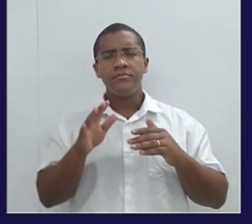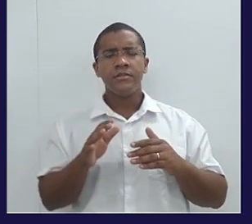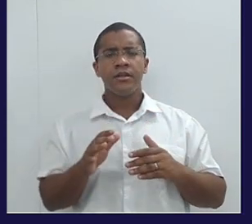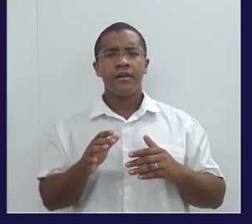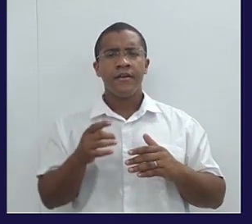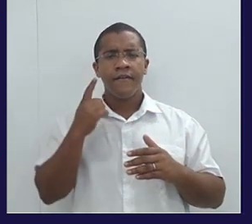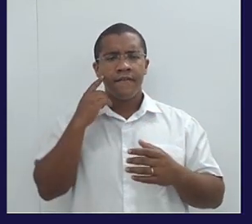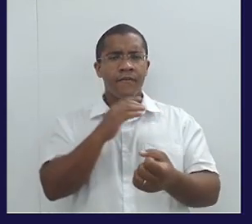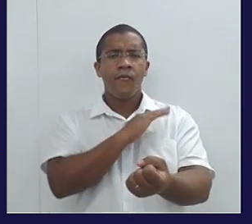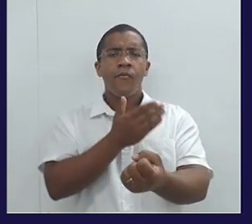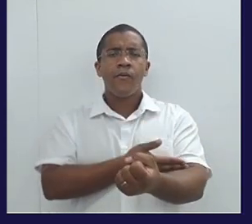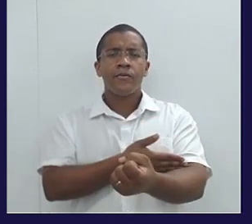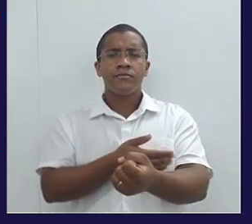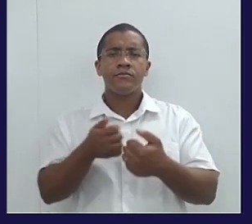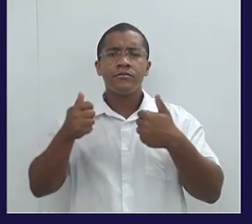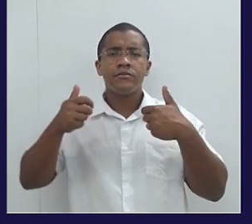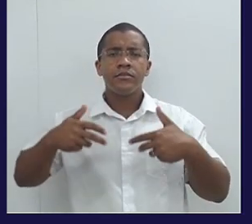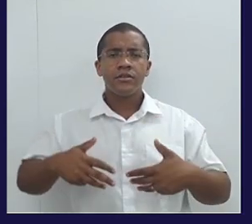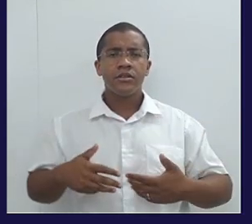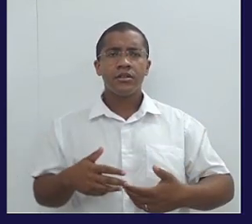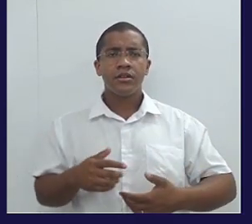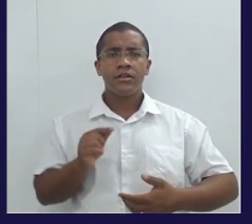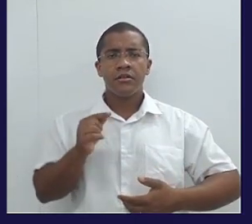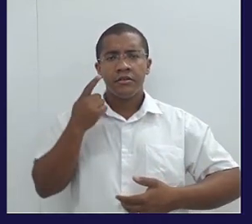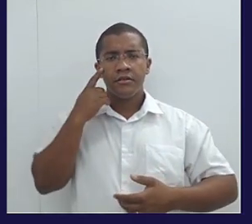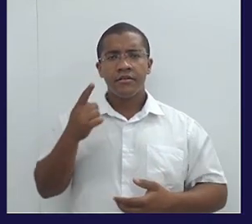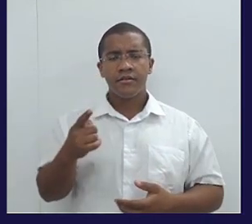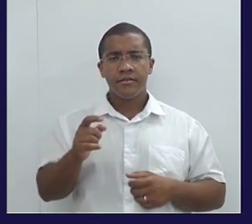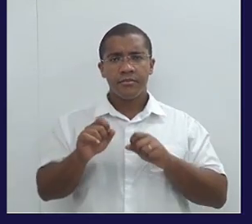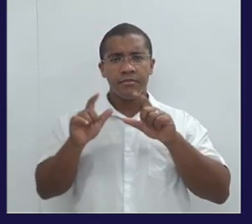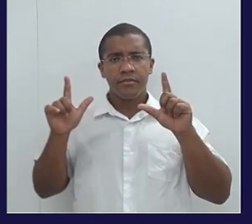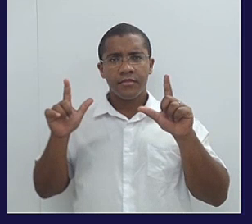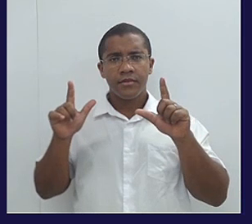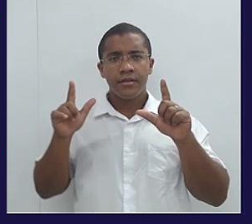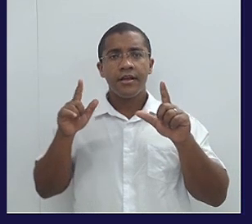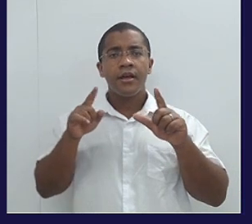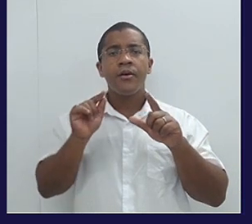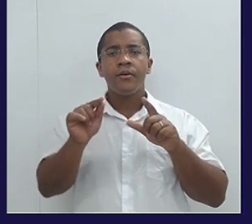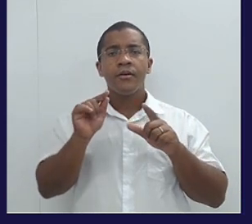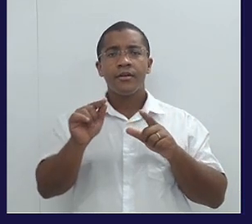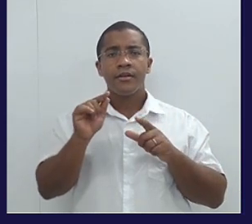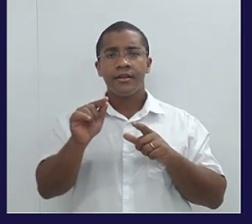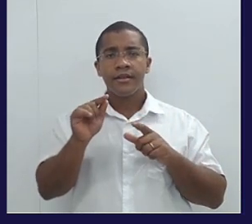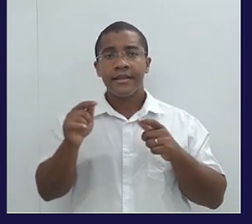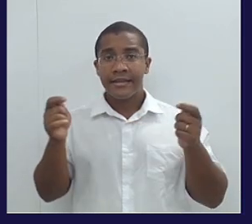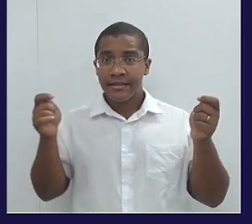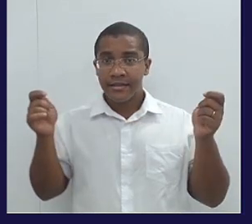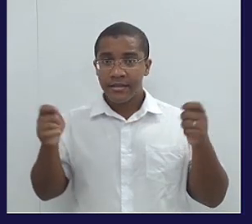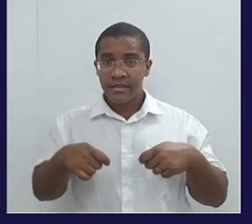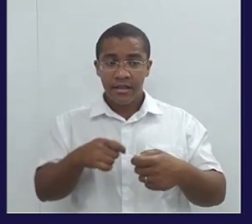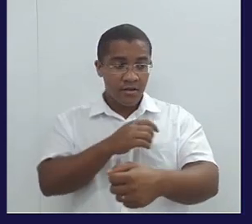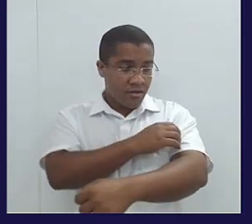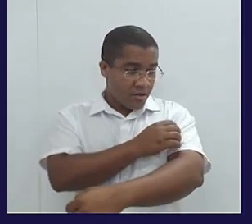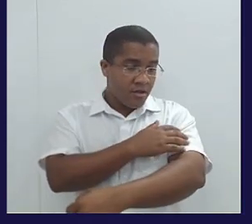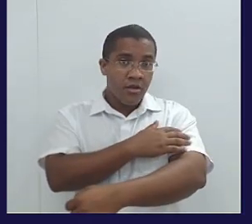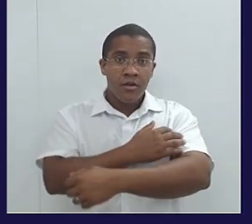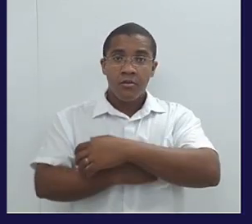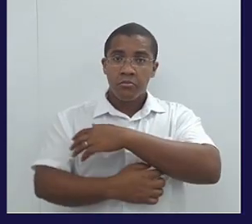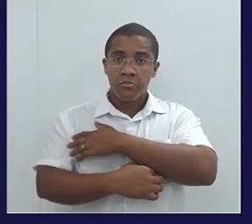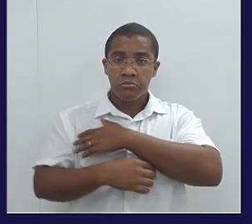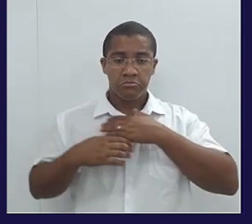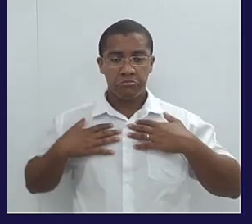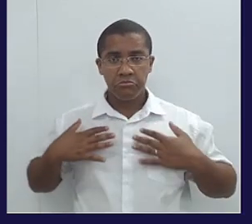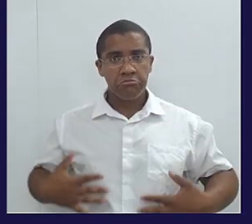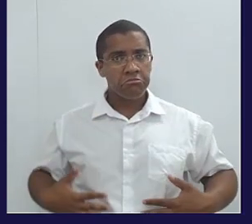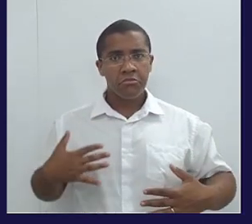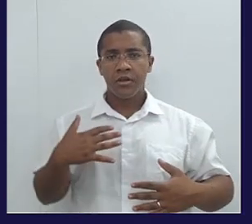fala de força, observa aí na telinha. De maneira geral, a força é a qualidade que permite ao músculo ou